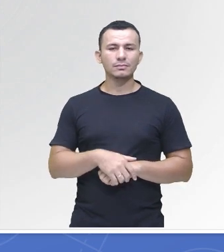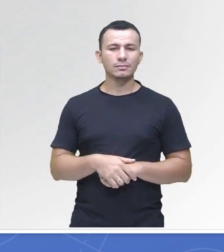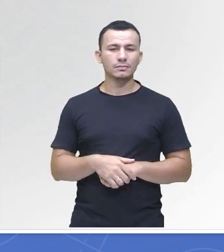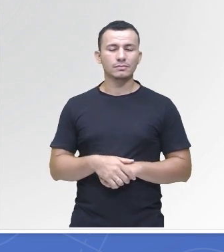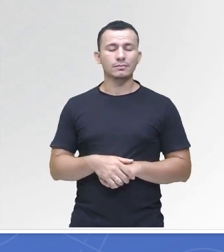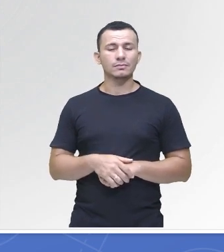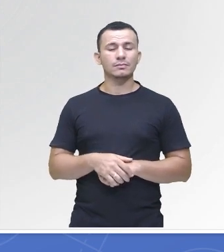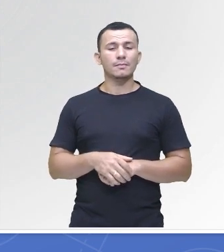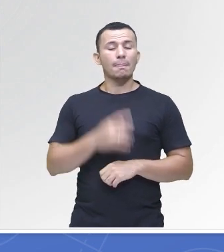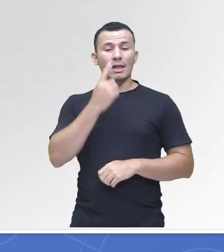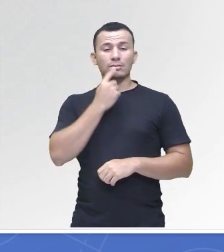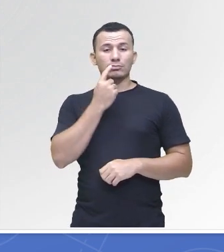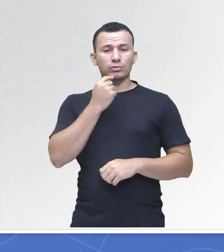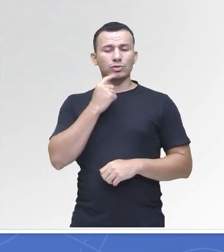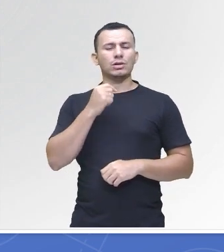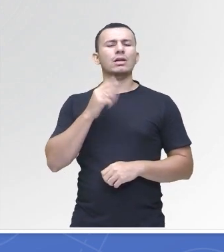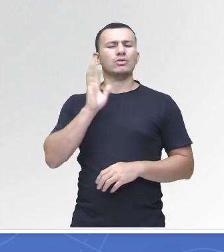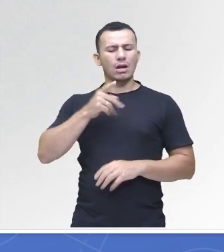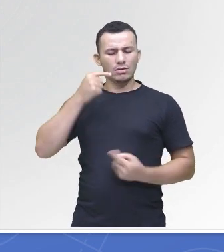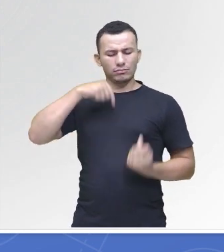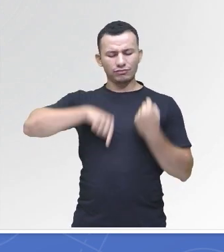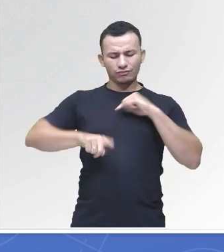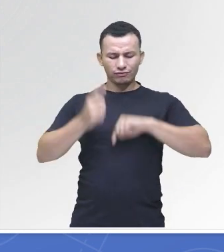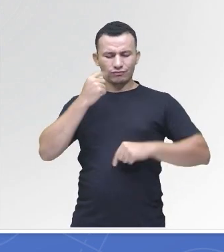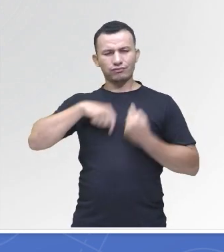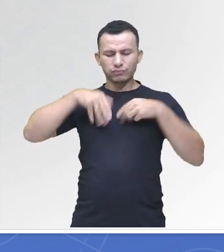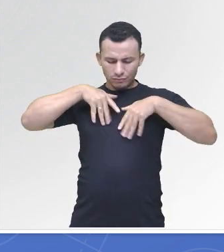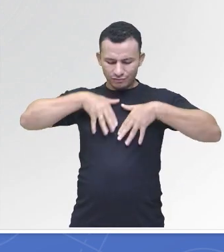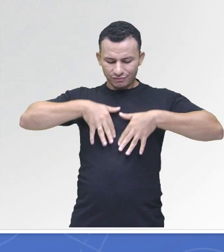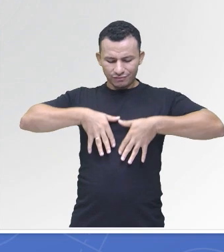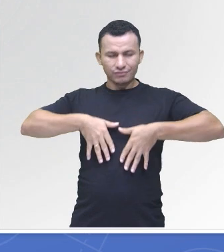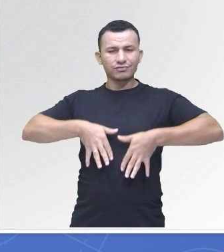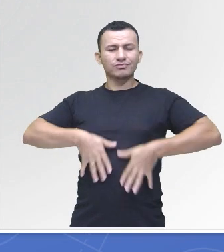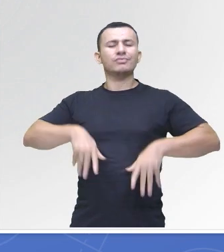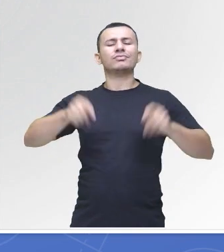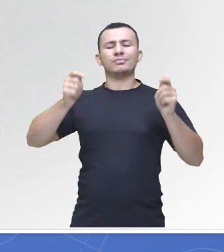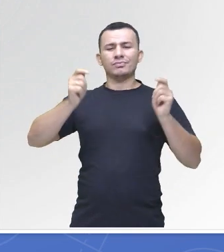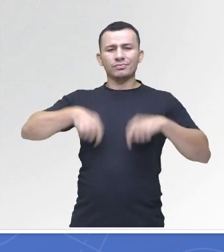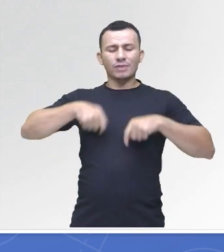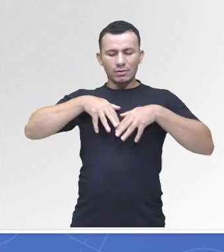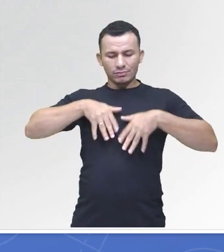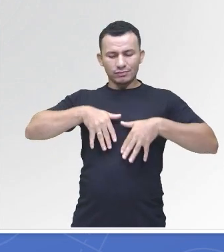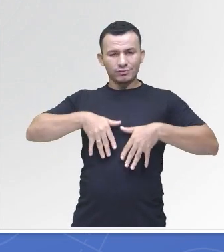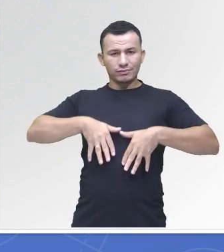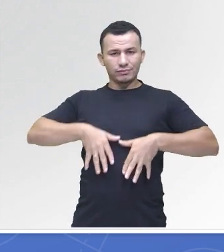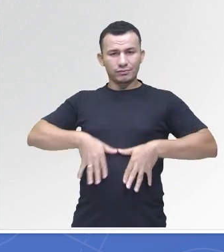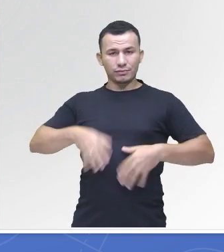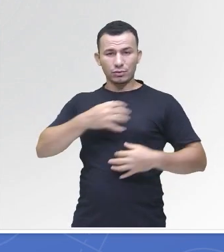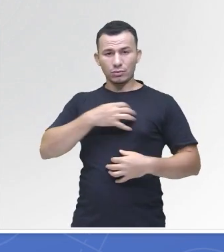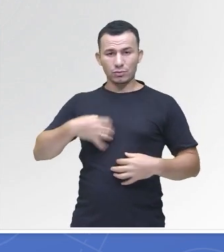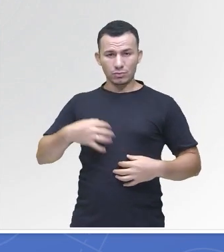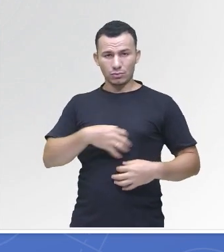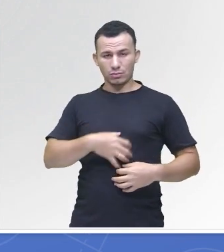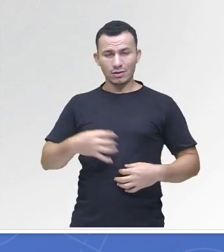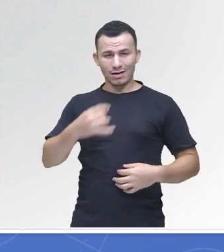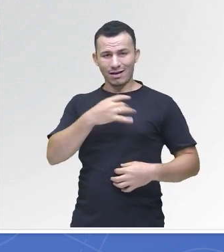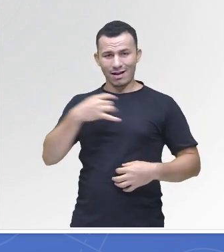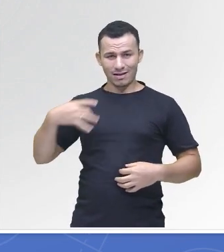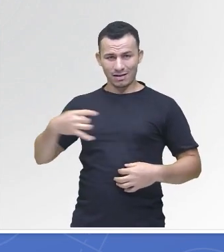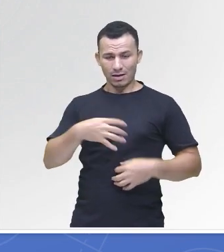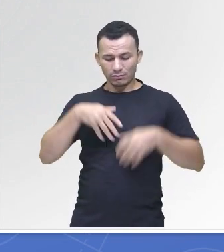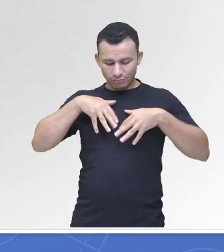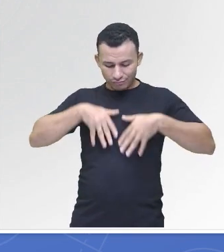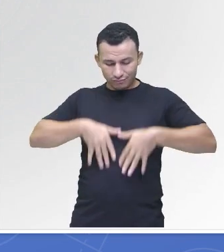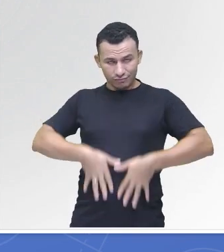O sangue circula por todo o nosso corpo, garantindo desse modo o transporte de substâncias pelo organismo. Para realizar um